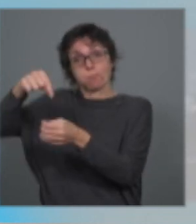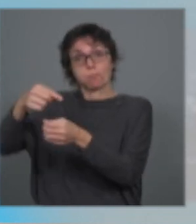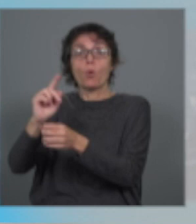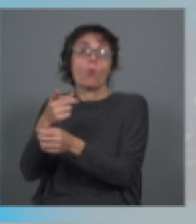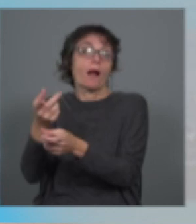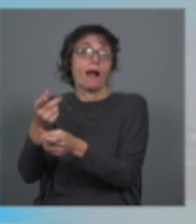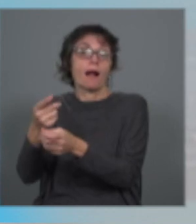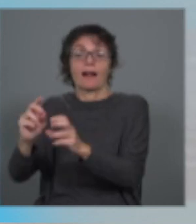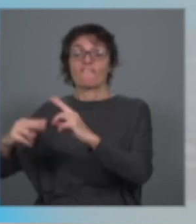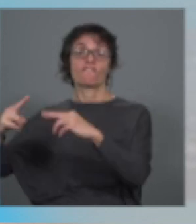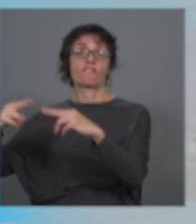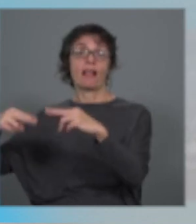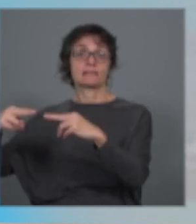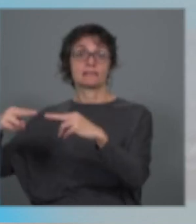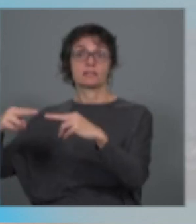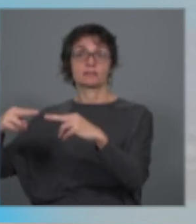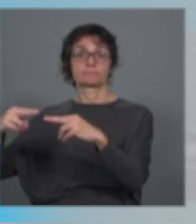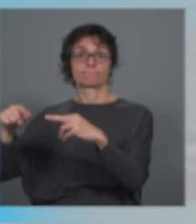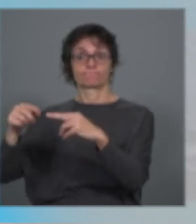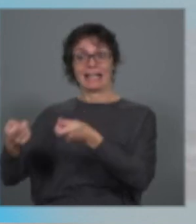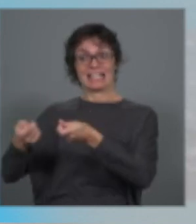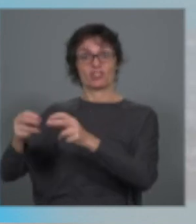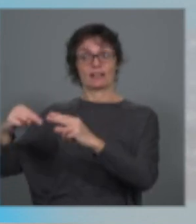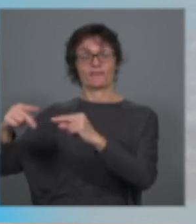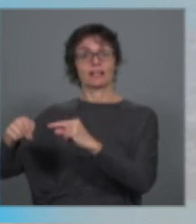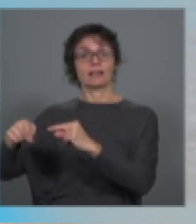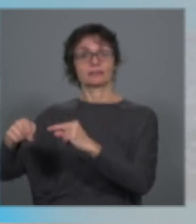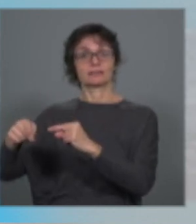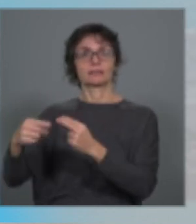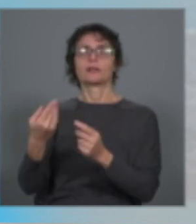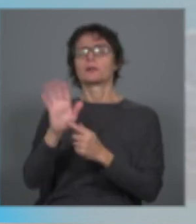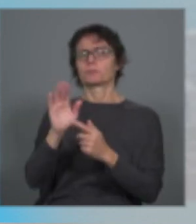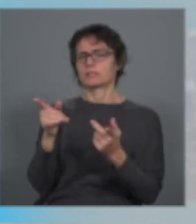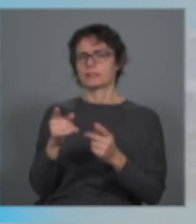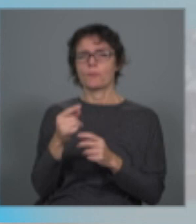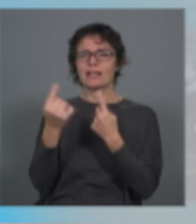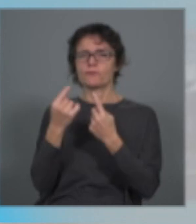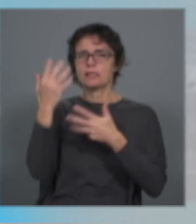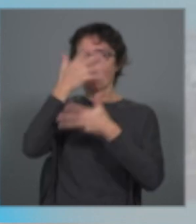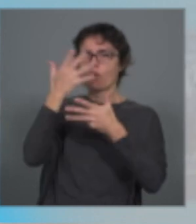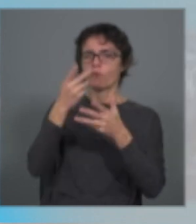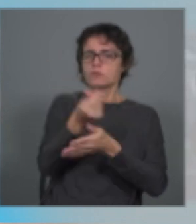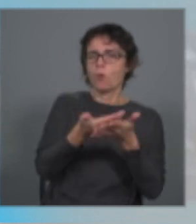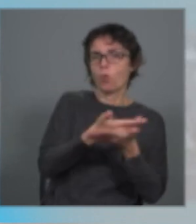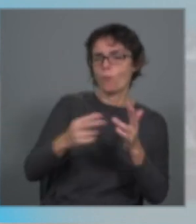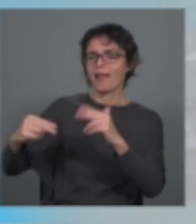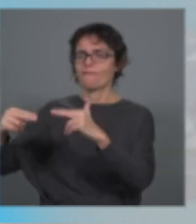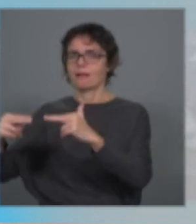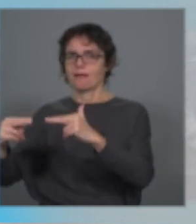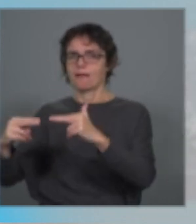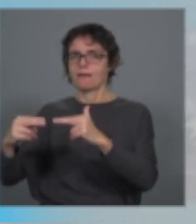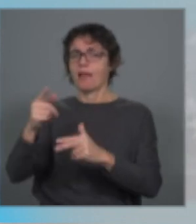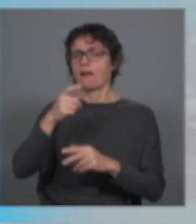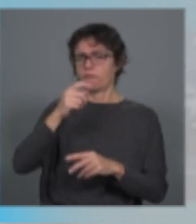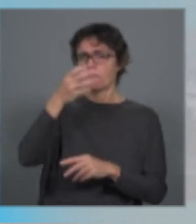durante muitos anos um primeiro-ministro, já há muitos anos, que confundiu durante muitos anos a economia com